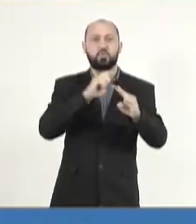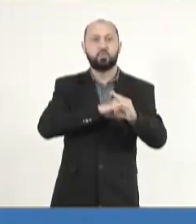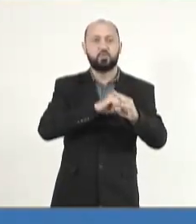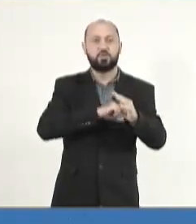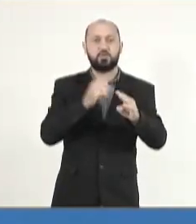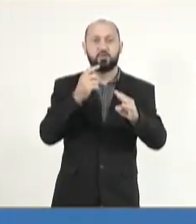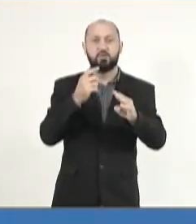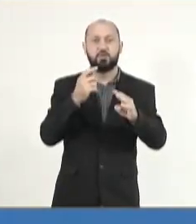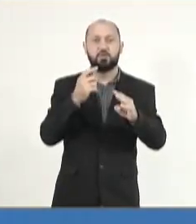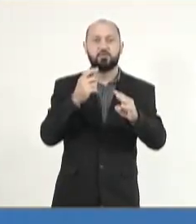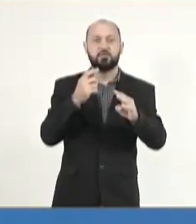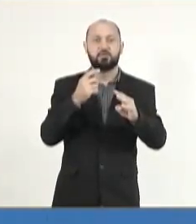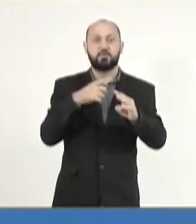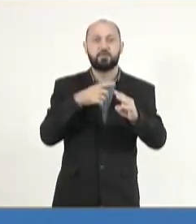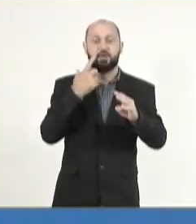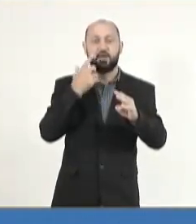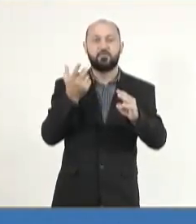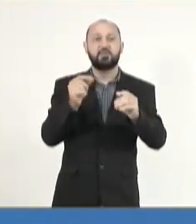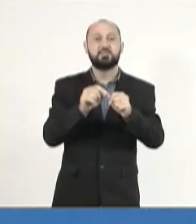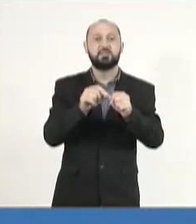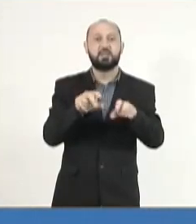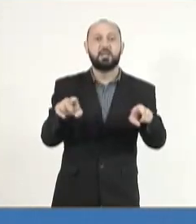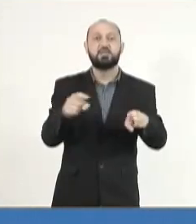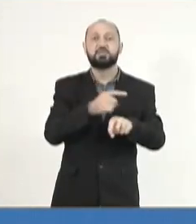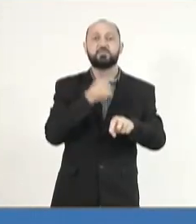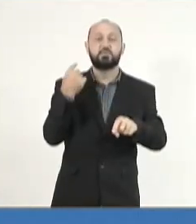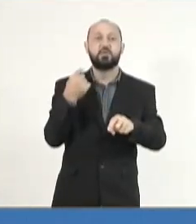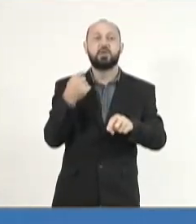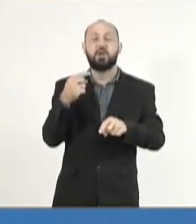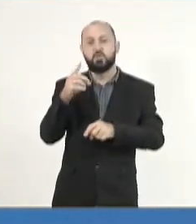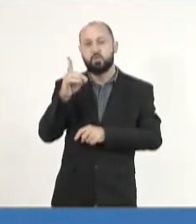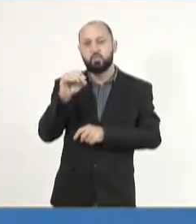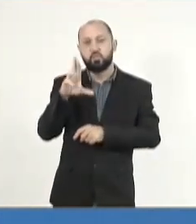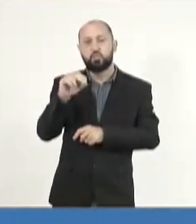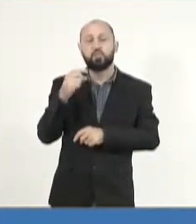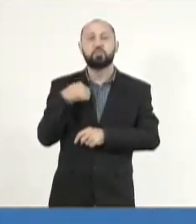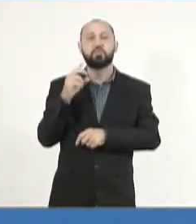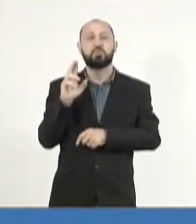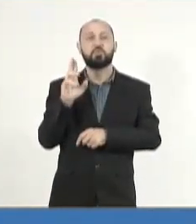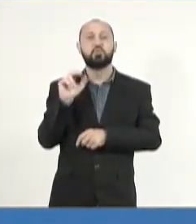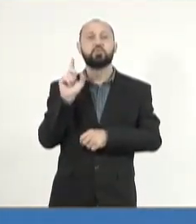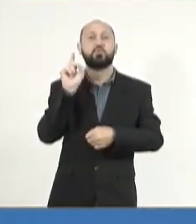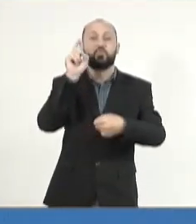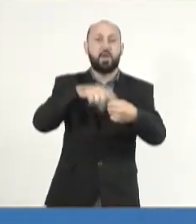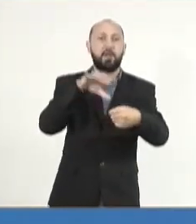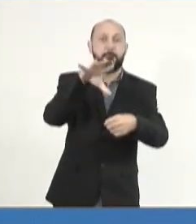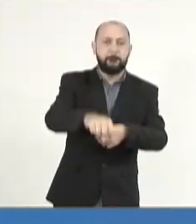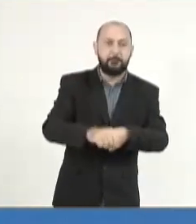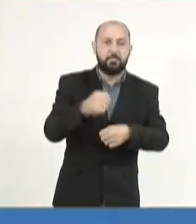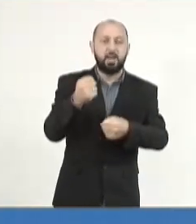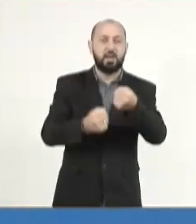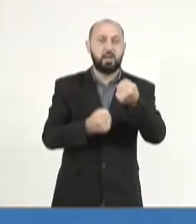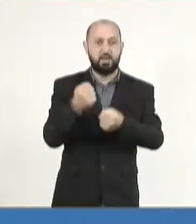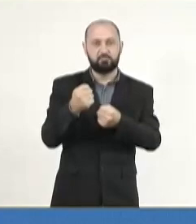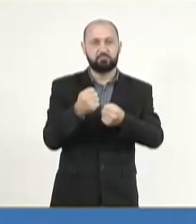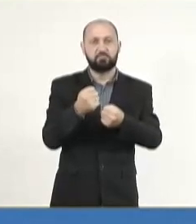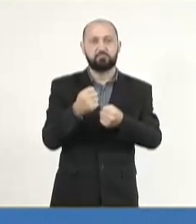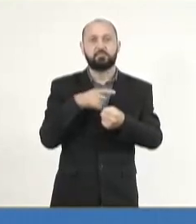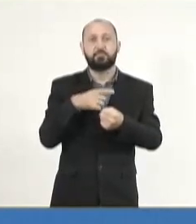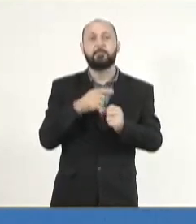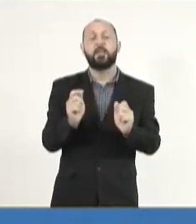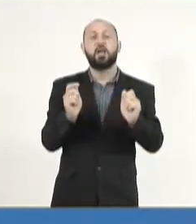criando aquele cemitério de veículos que o proprietário jamais vai vai buscar a sua devolução,